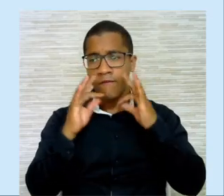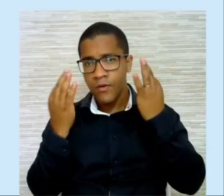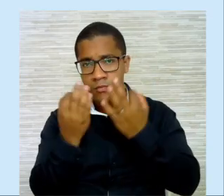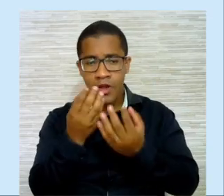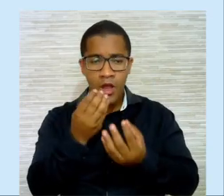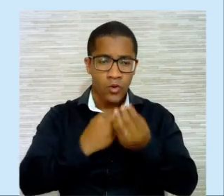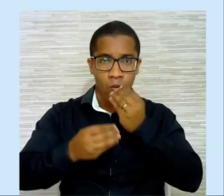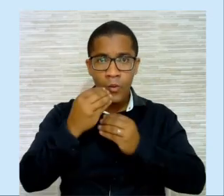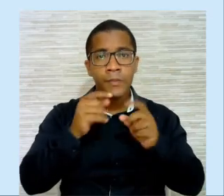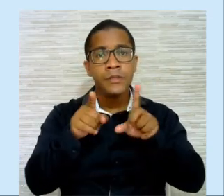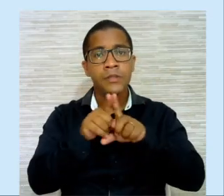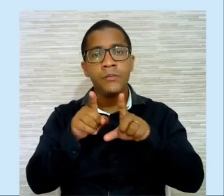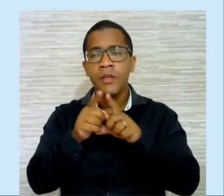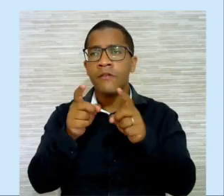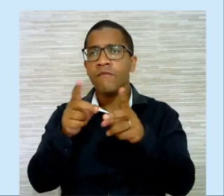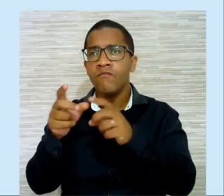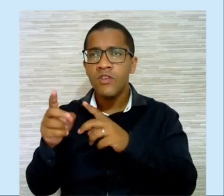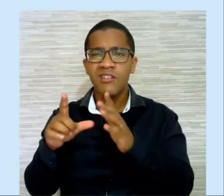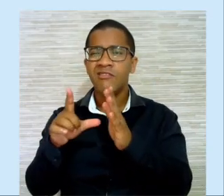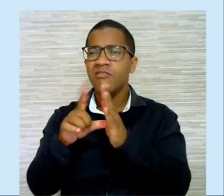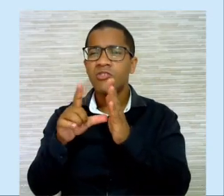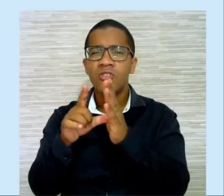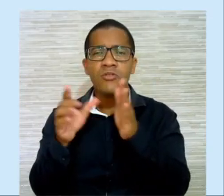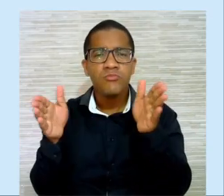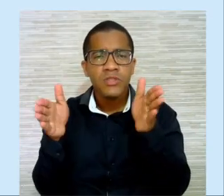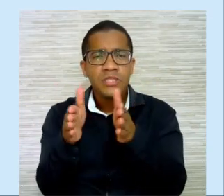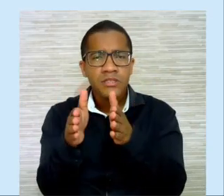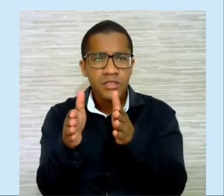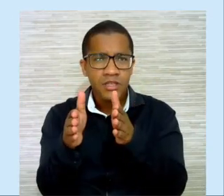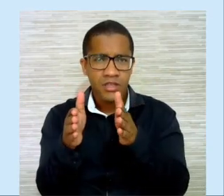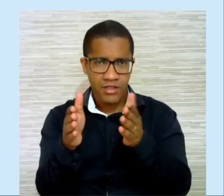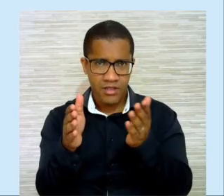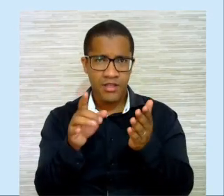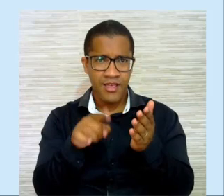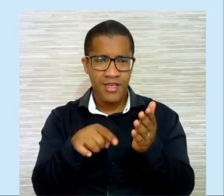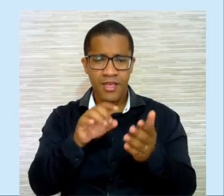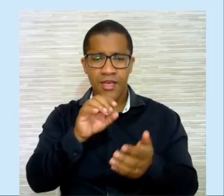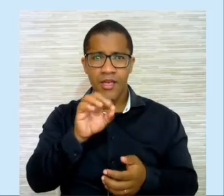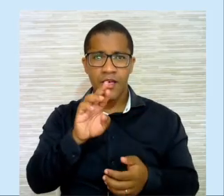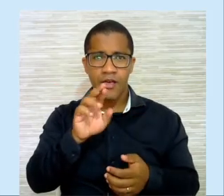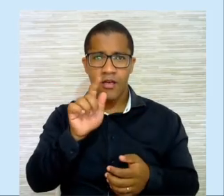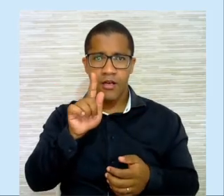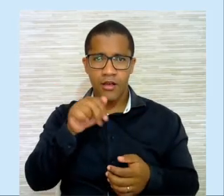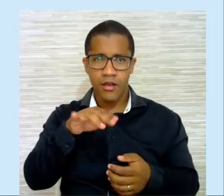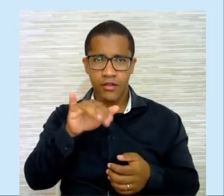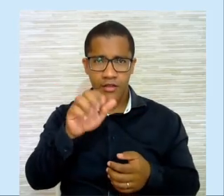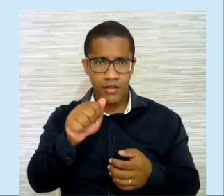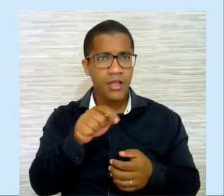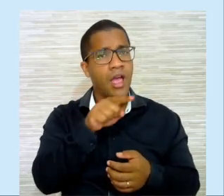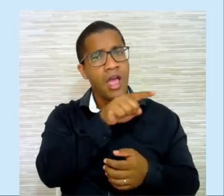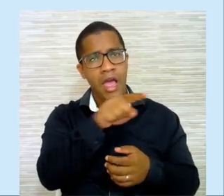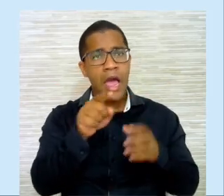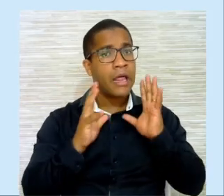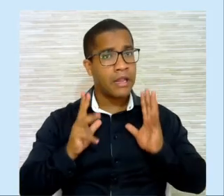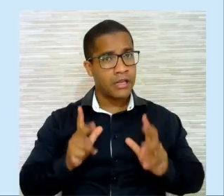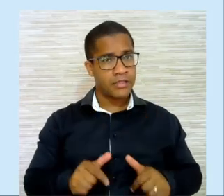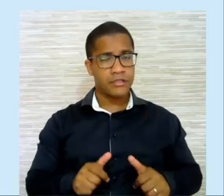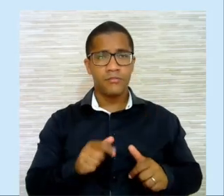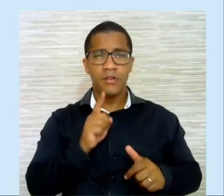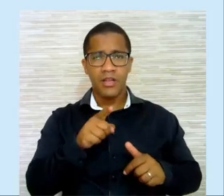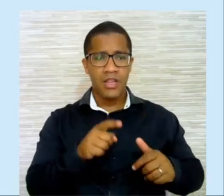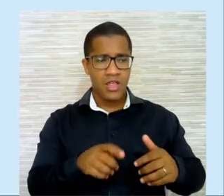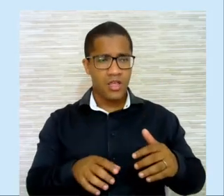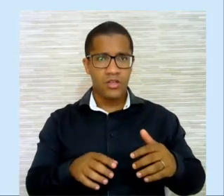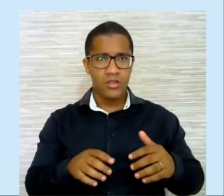venda em pequenos comércios. Tá? A gente viu com uma questão mais orgânica, sem muito uso de produtos químicos, que a gente vai ver um pouquinho